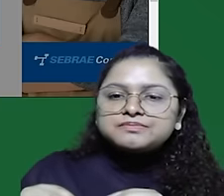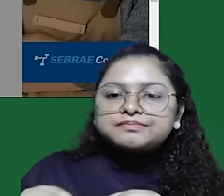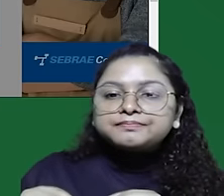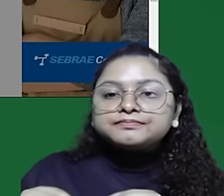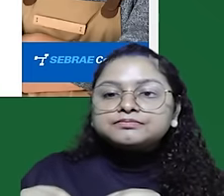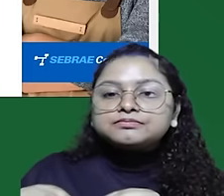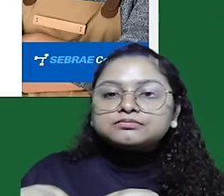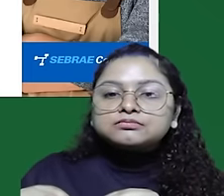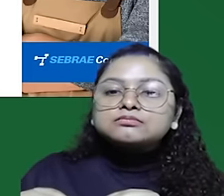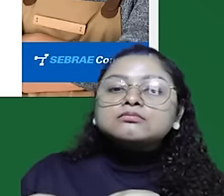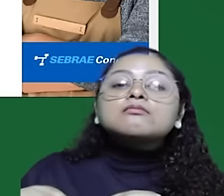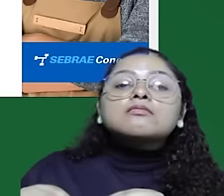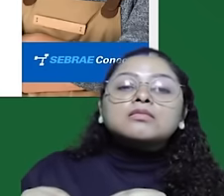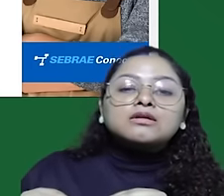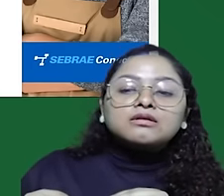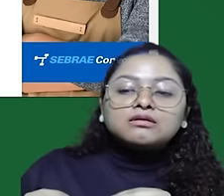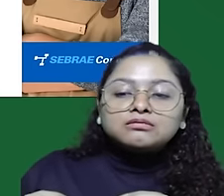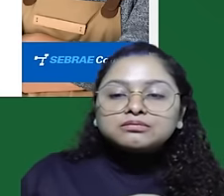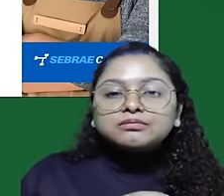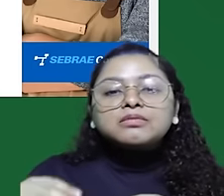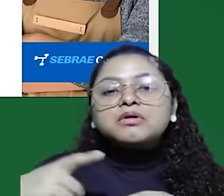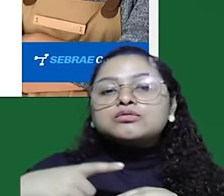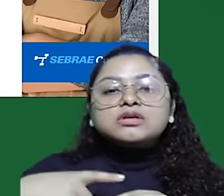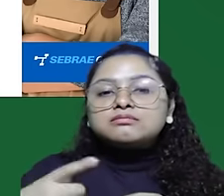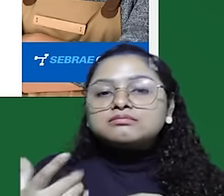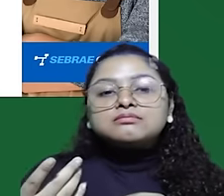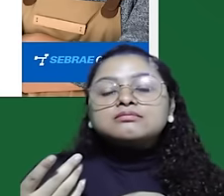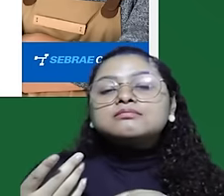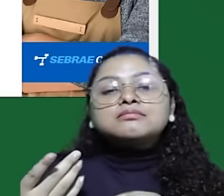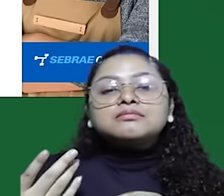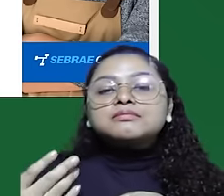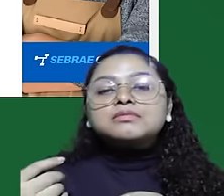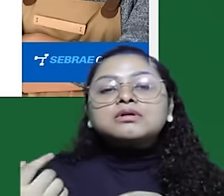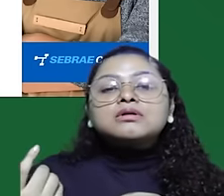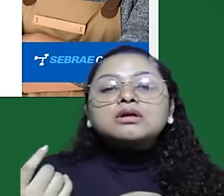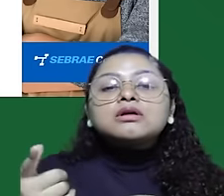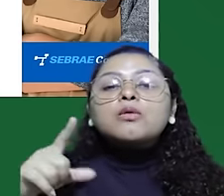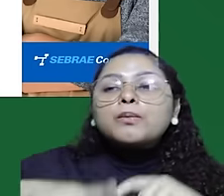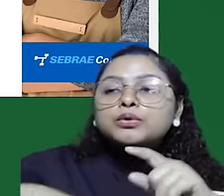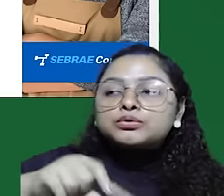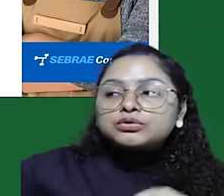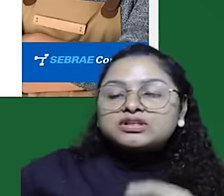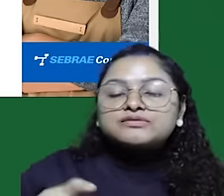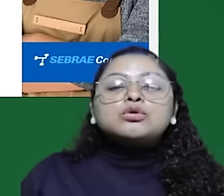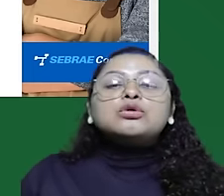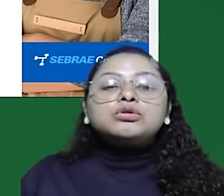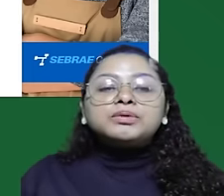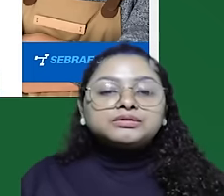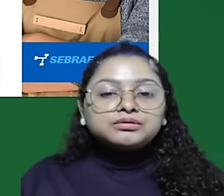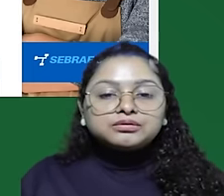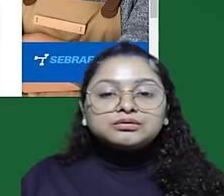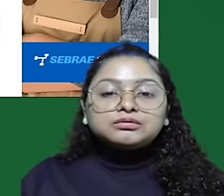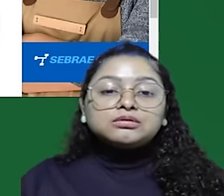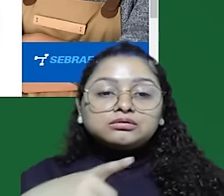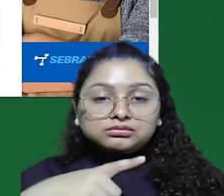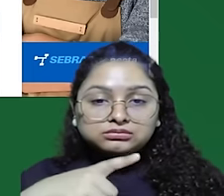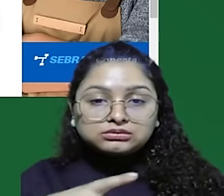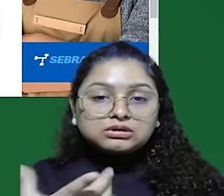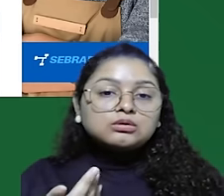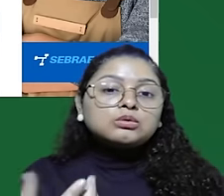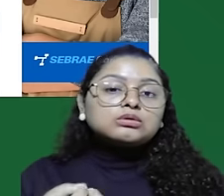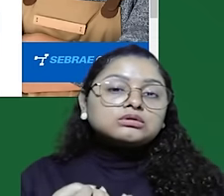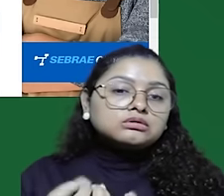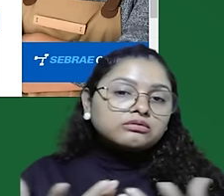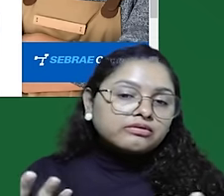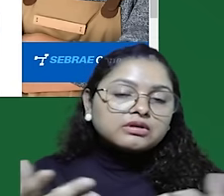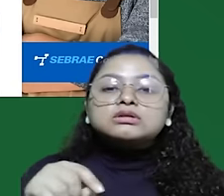quando eu insiro os dados manualmente eu vou falar a breve descrição do que é o produto como é a forma de fornecimento dele